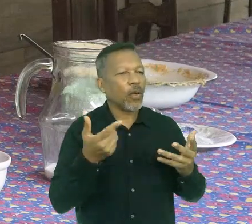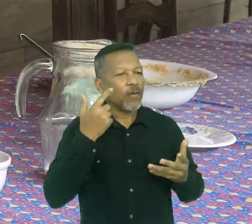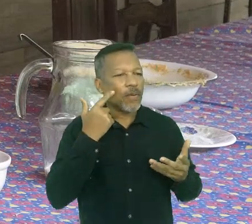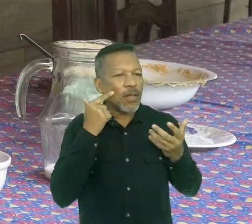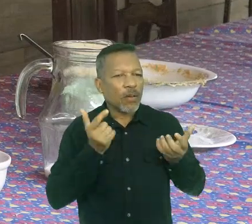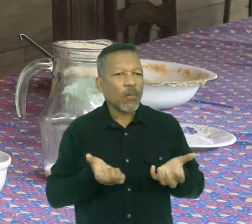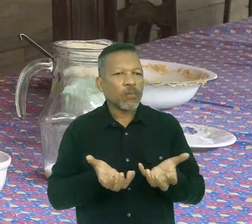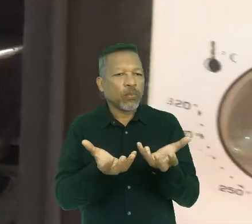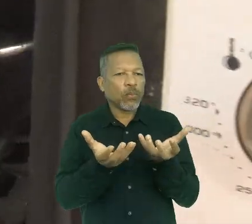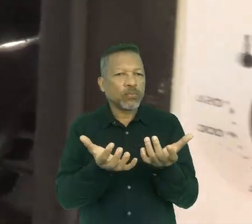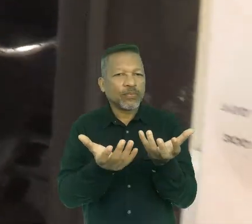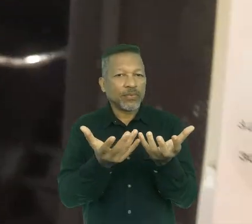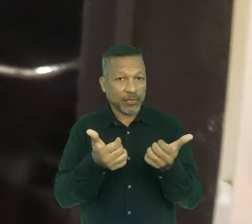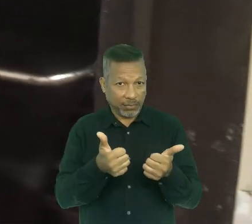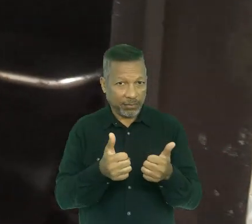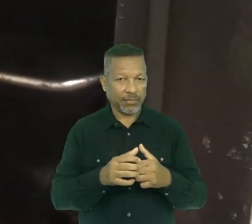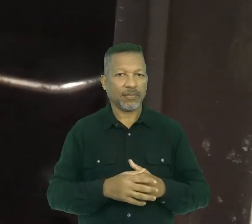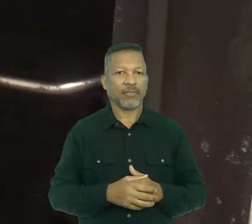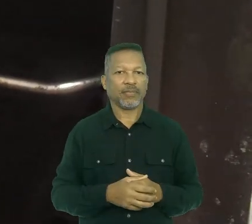no forno, tá?